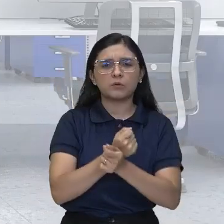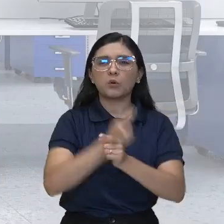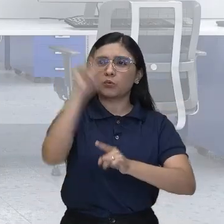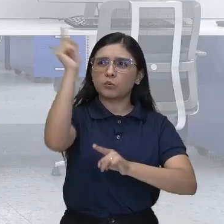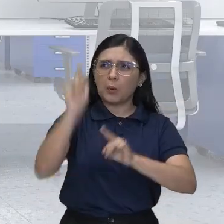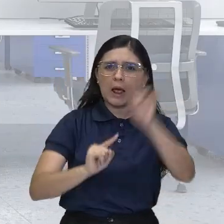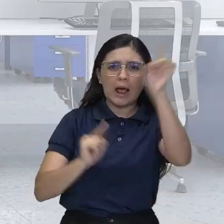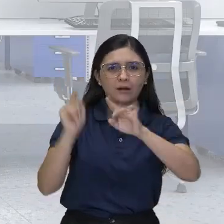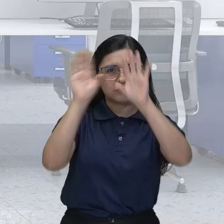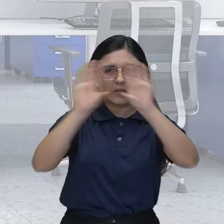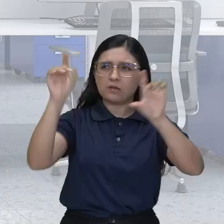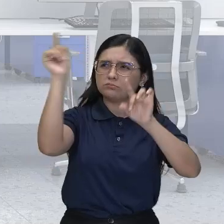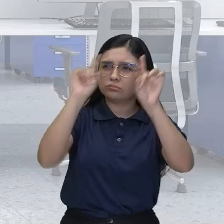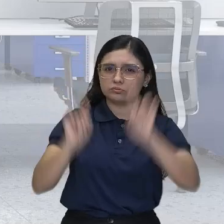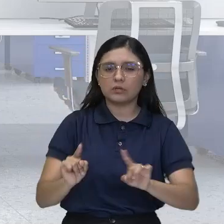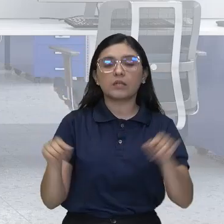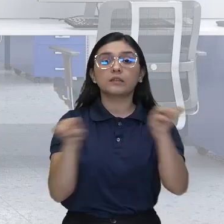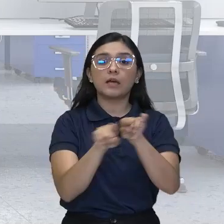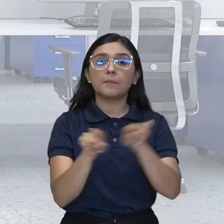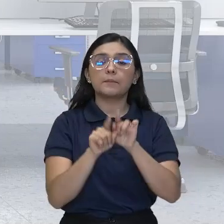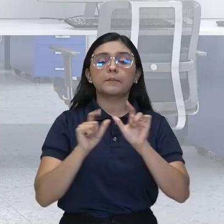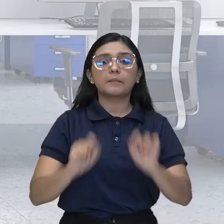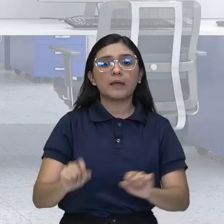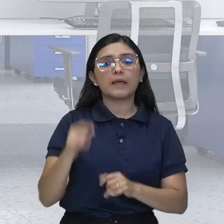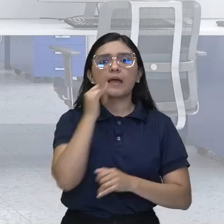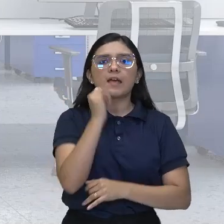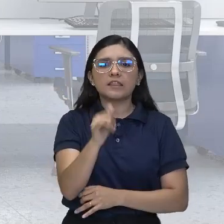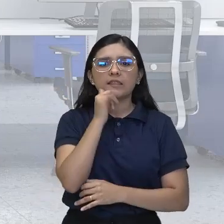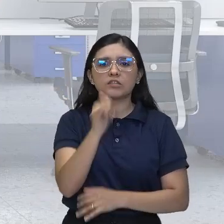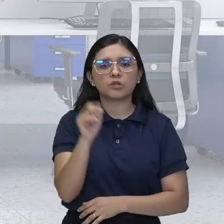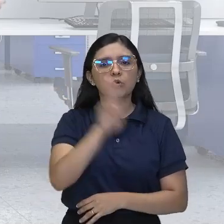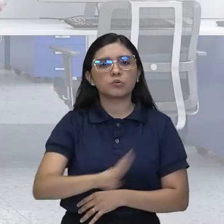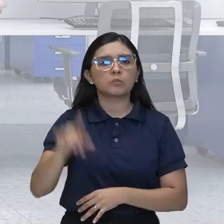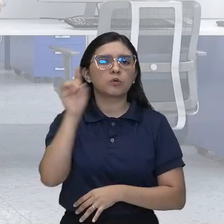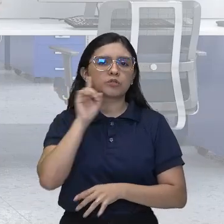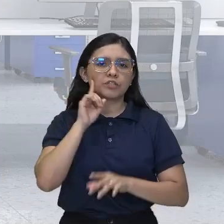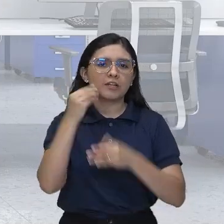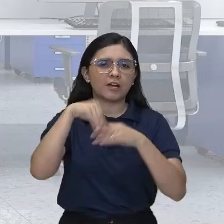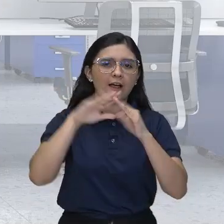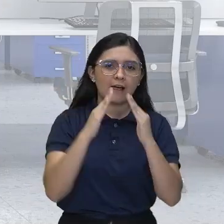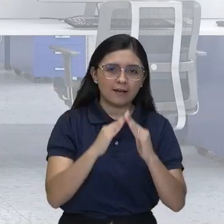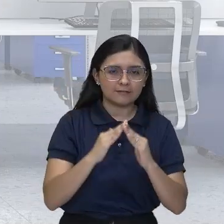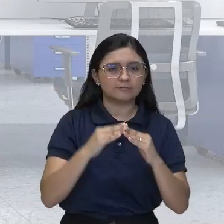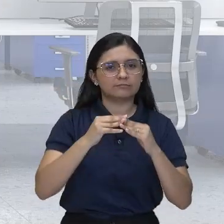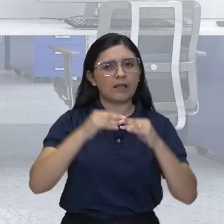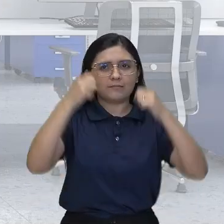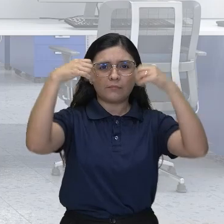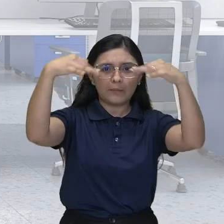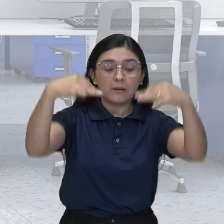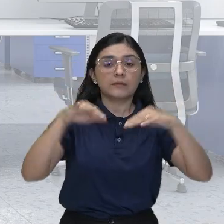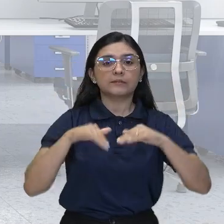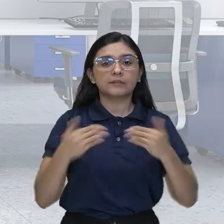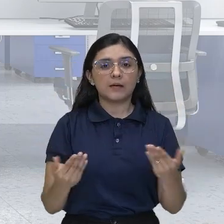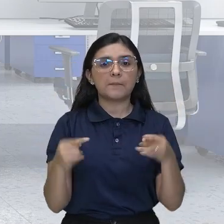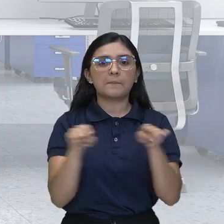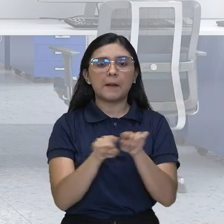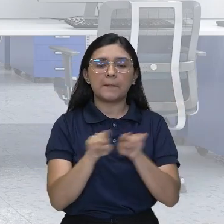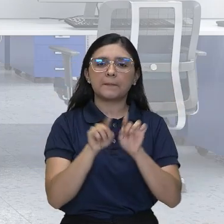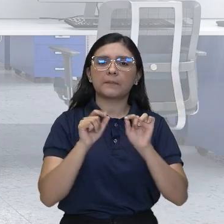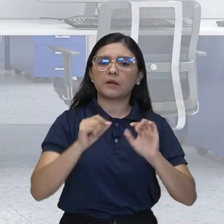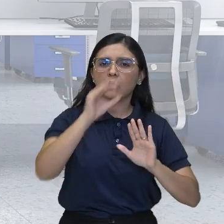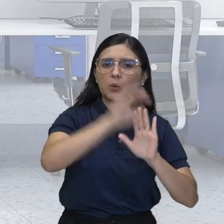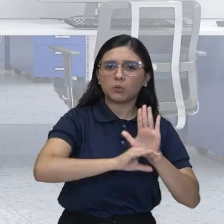no céu e a energia que usamos todos os dias. Ela trabalha com